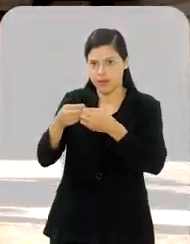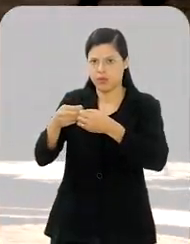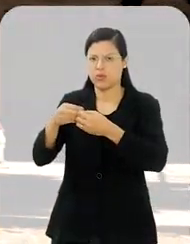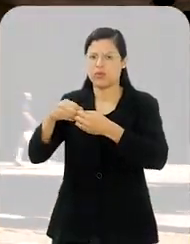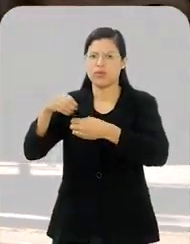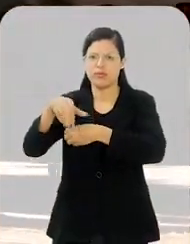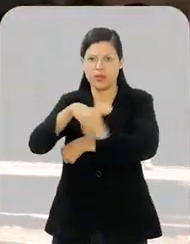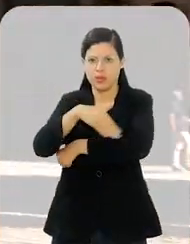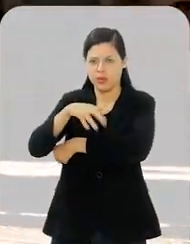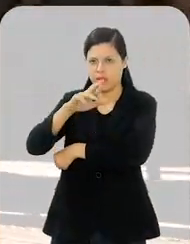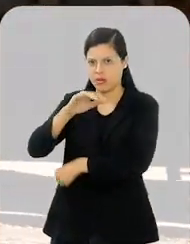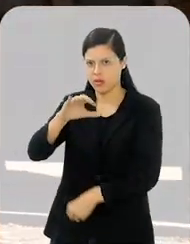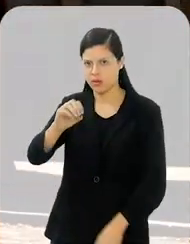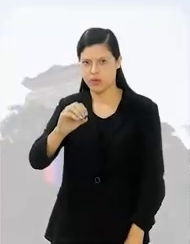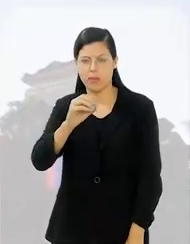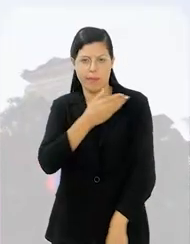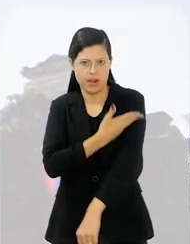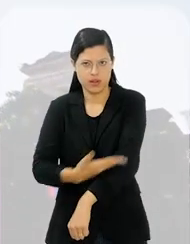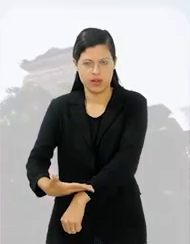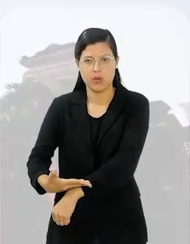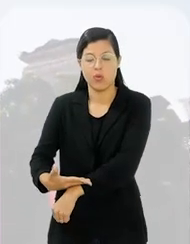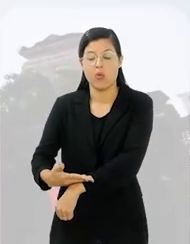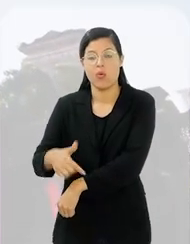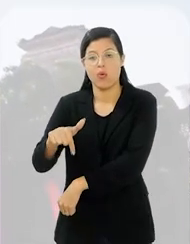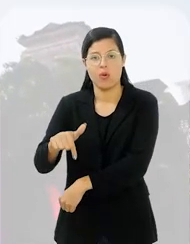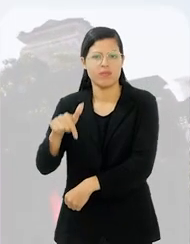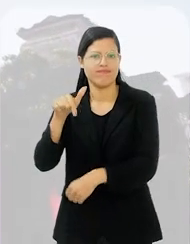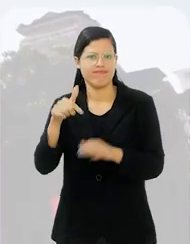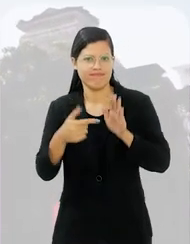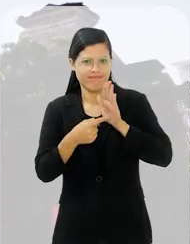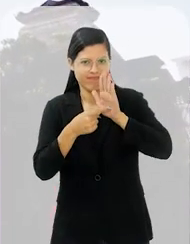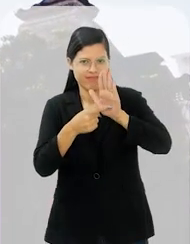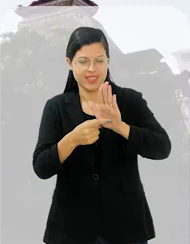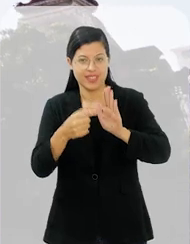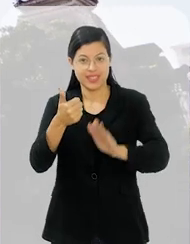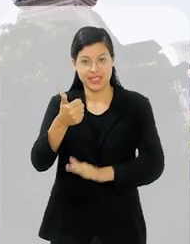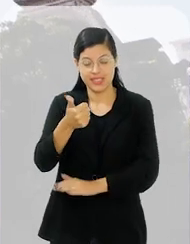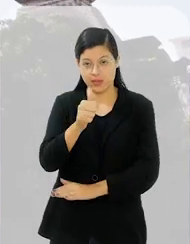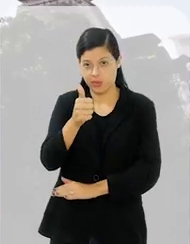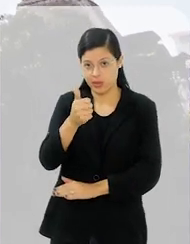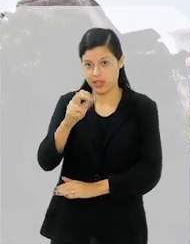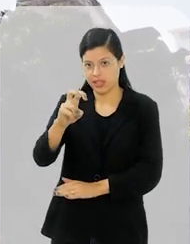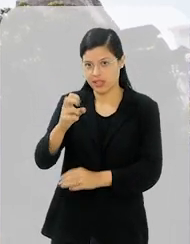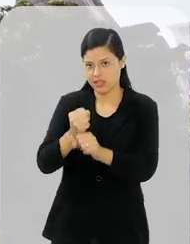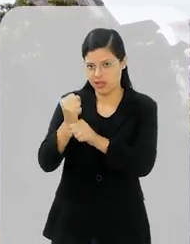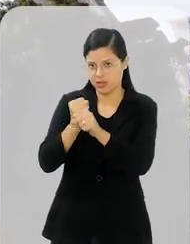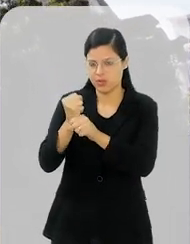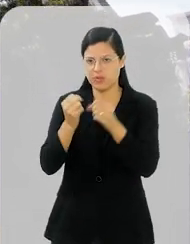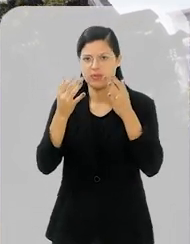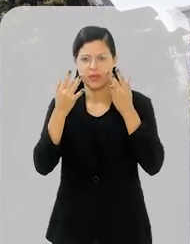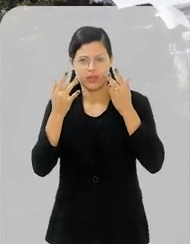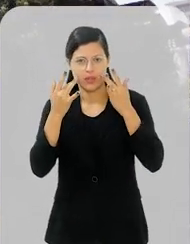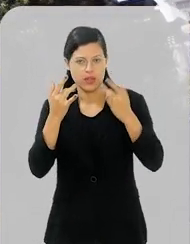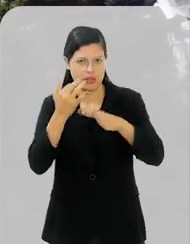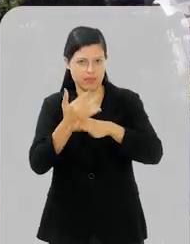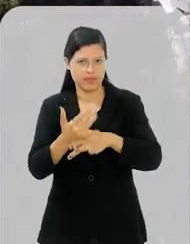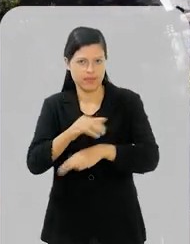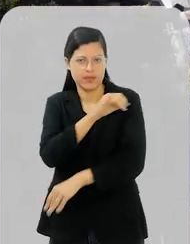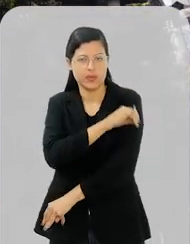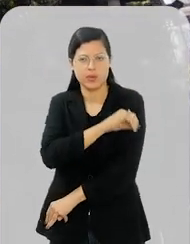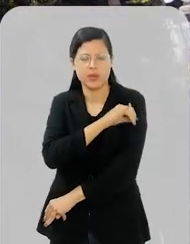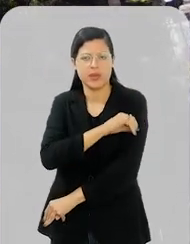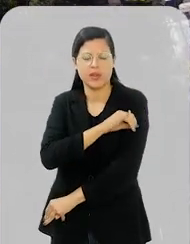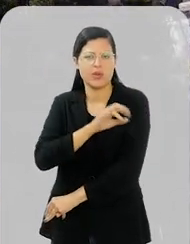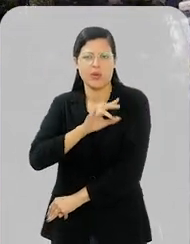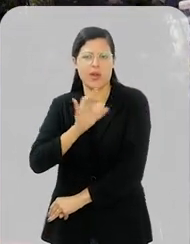mais importantes da cidade. Lá está ele, imponente, há 115 anos. O Teatro Municipal do Rio de